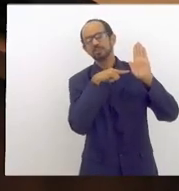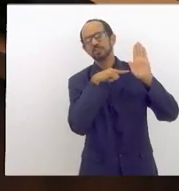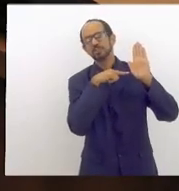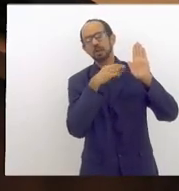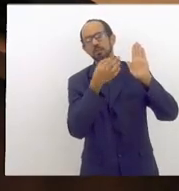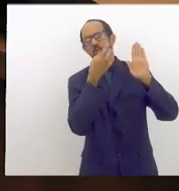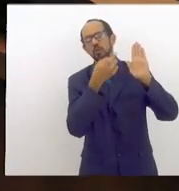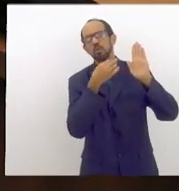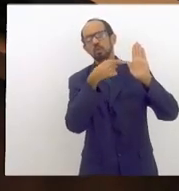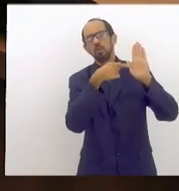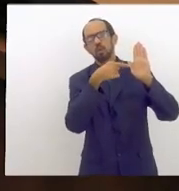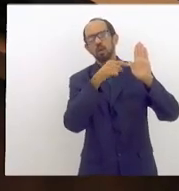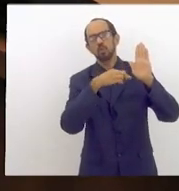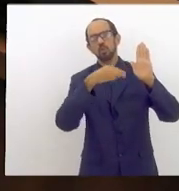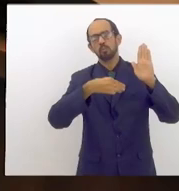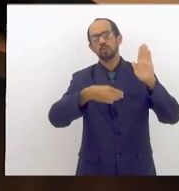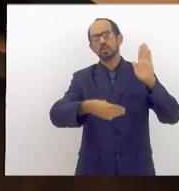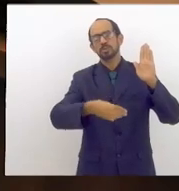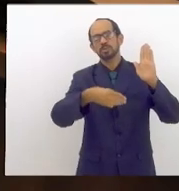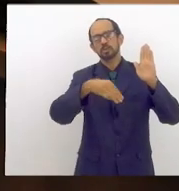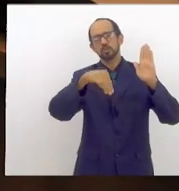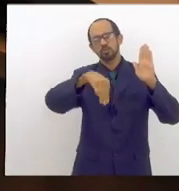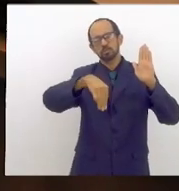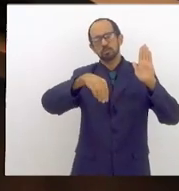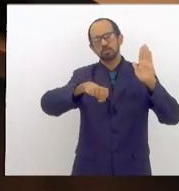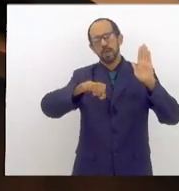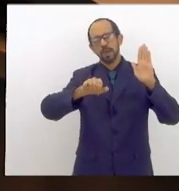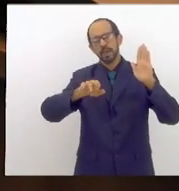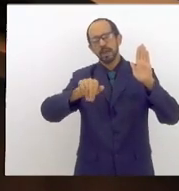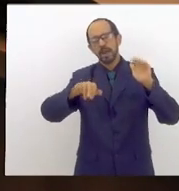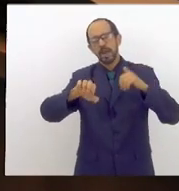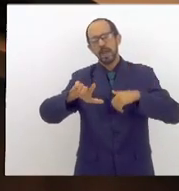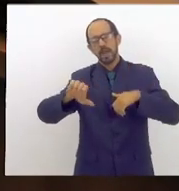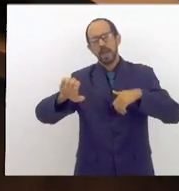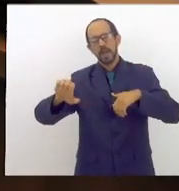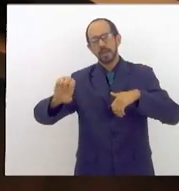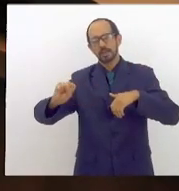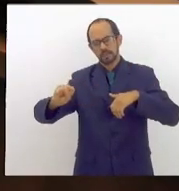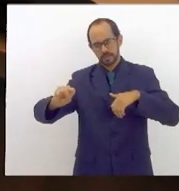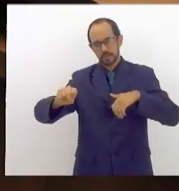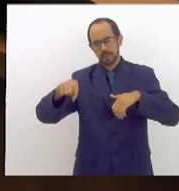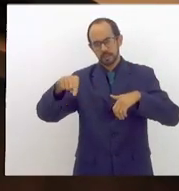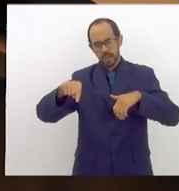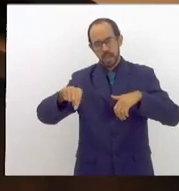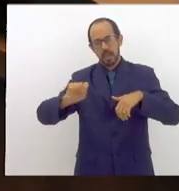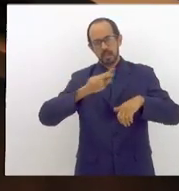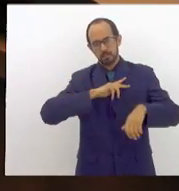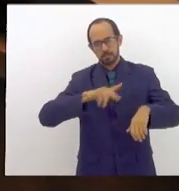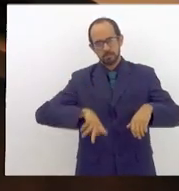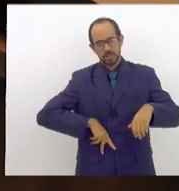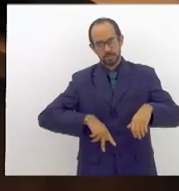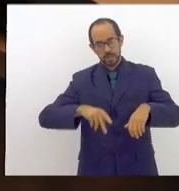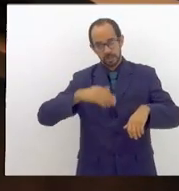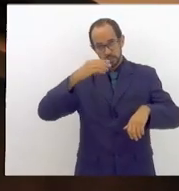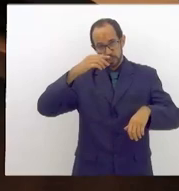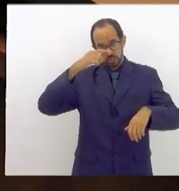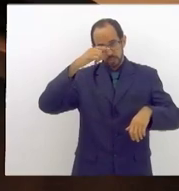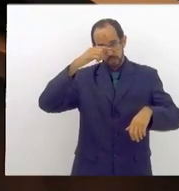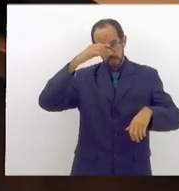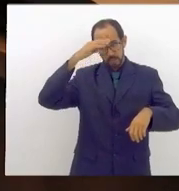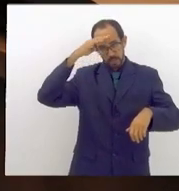do então ministro Meirelles que já era Presidente o temer